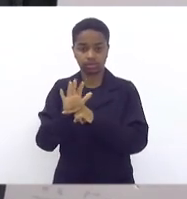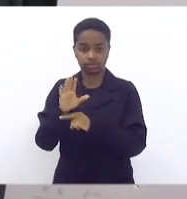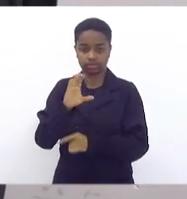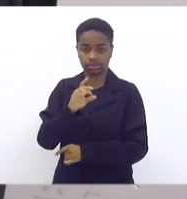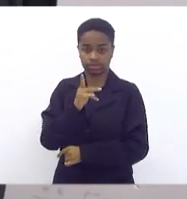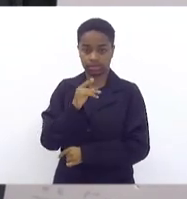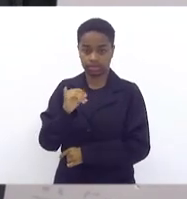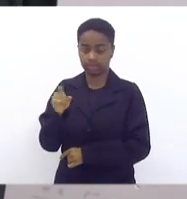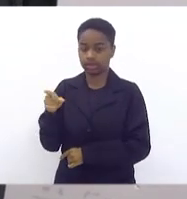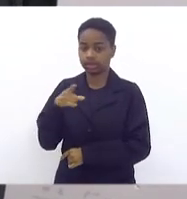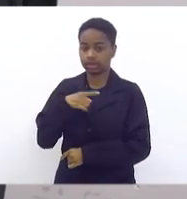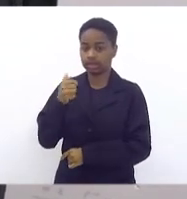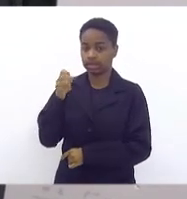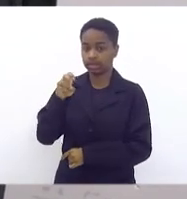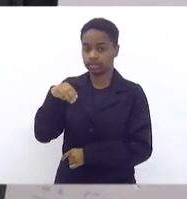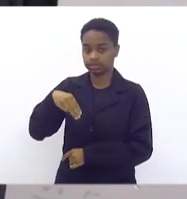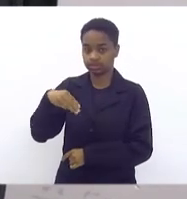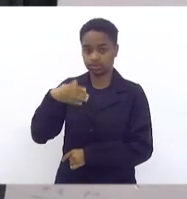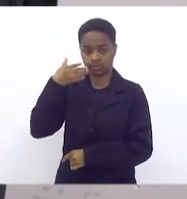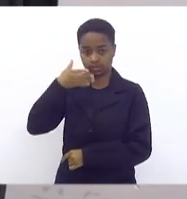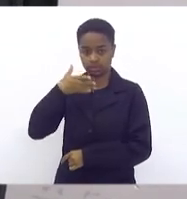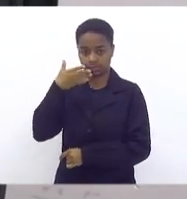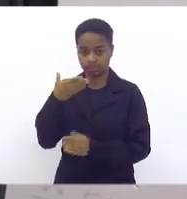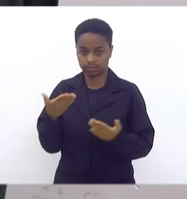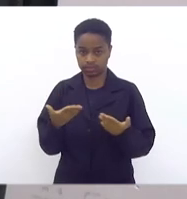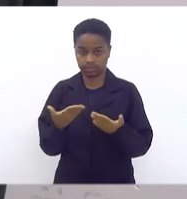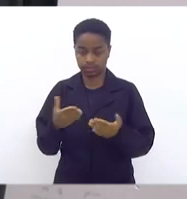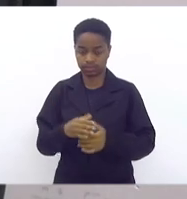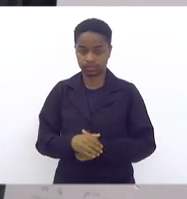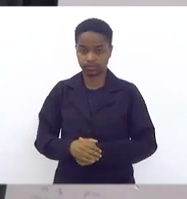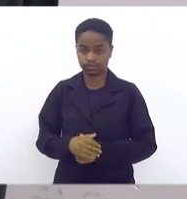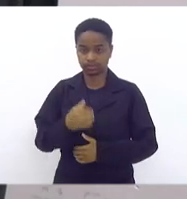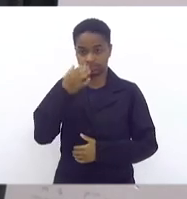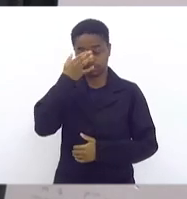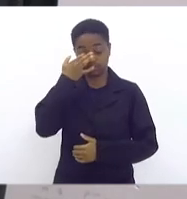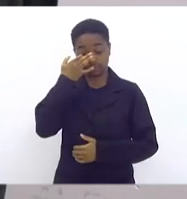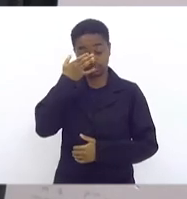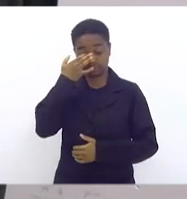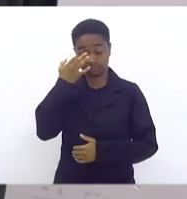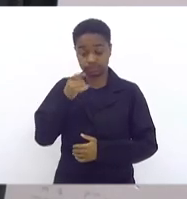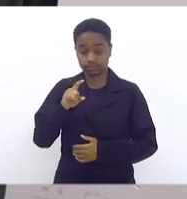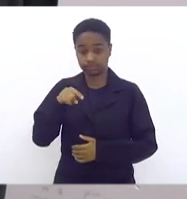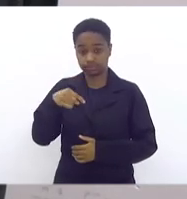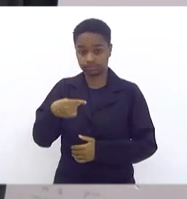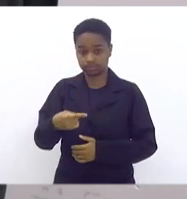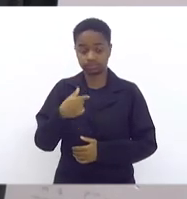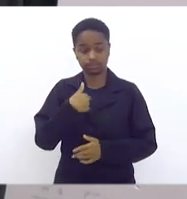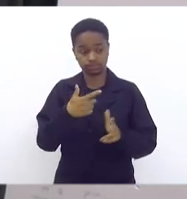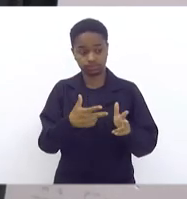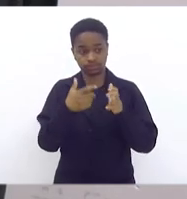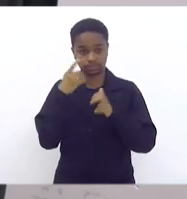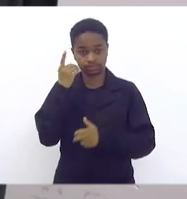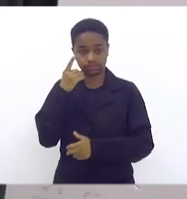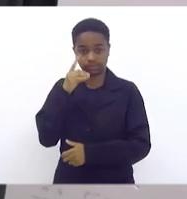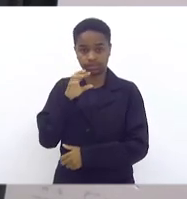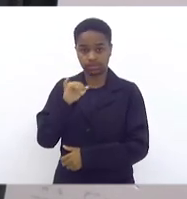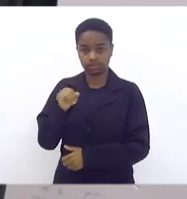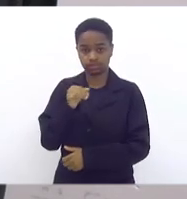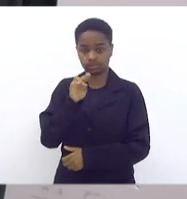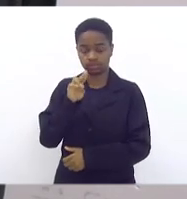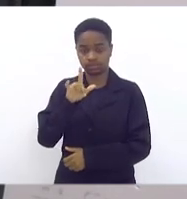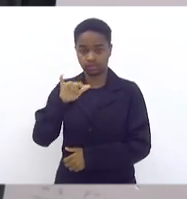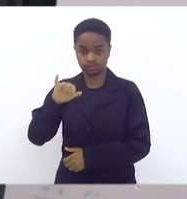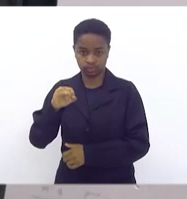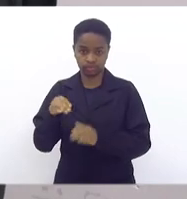senhor dispõe de 15 minutos iniciais para fazer a sua explanação e logo após vejo que o deputado Júlio Rocha também já